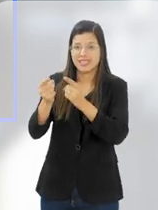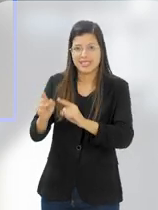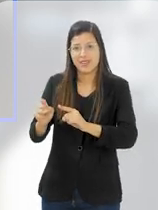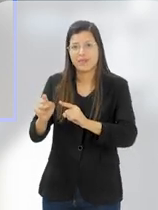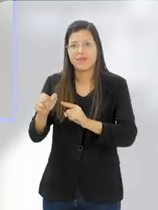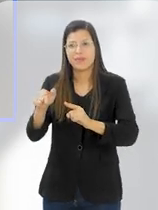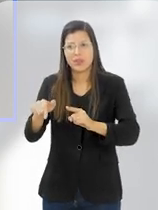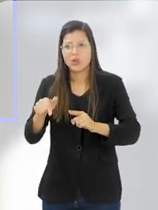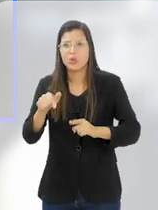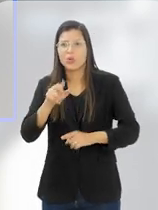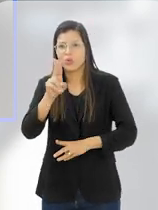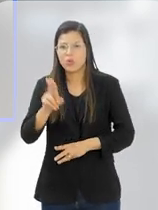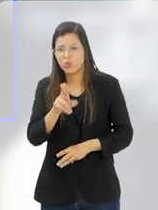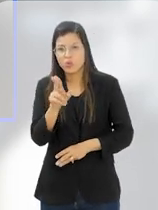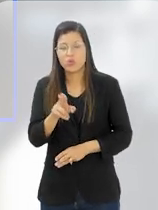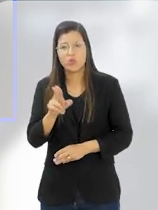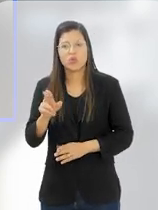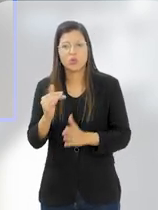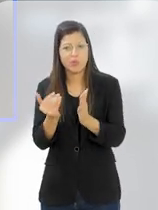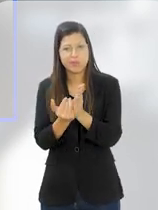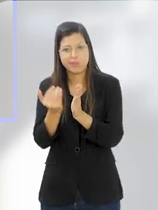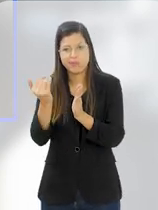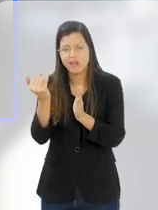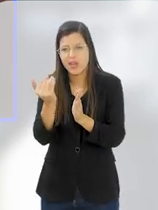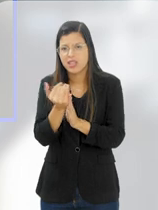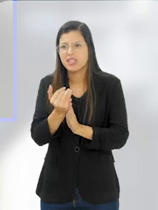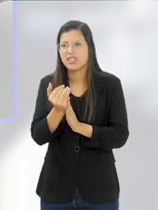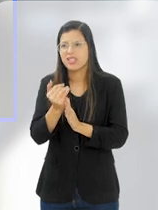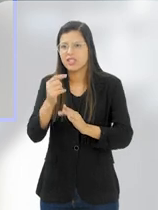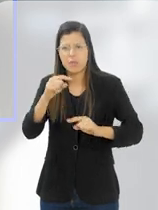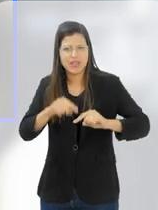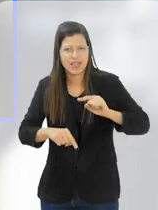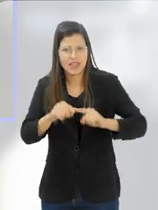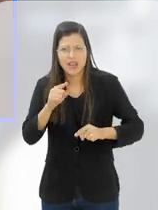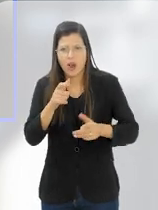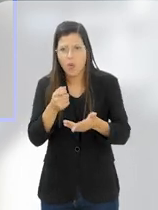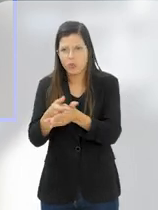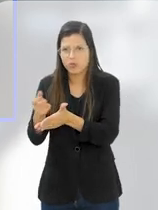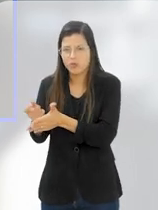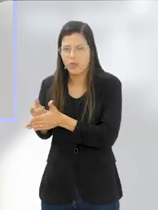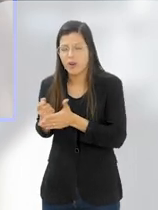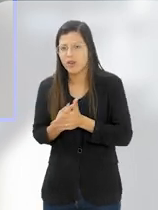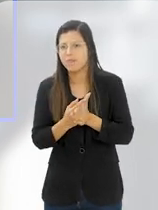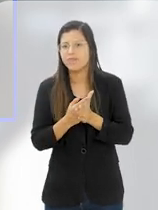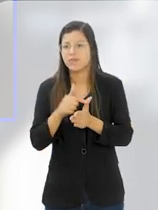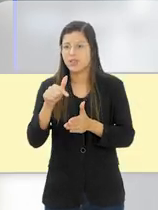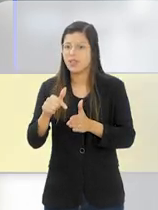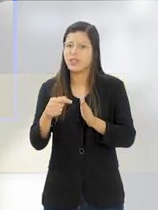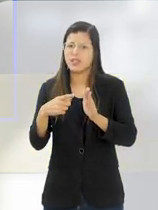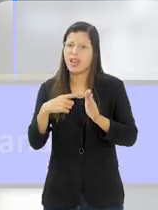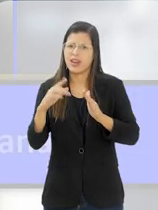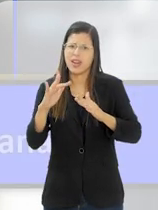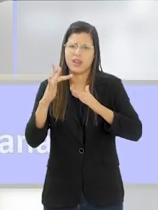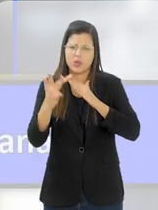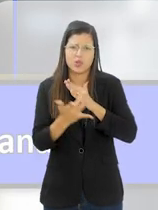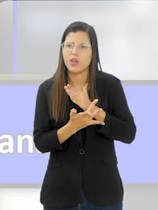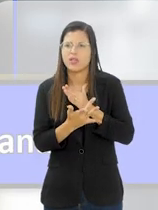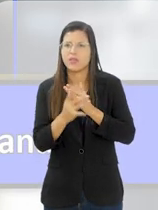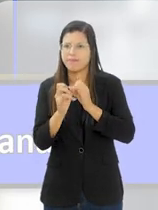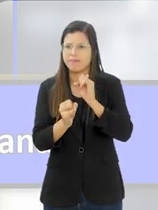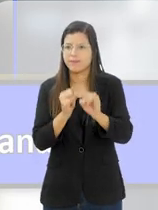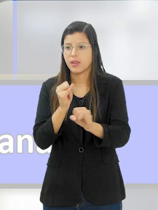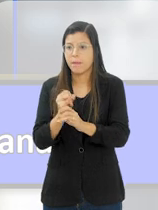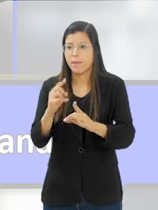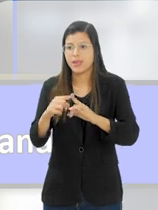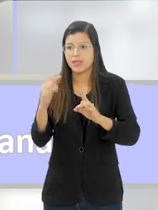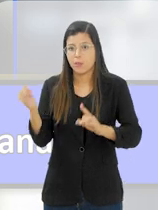em relação ao consumismo, que está hoje, na sua maior volume, quantidade expressado nas redes sociais, na internet. Acho